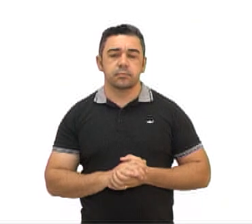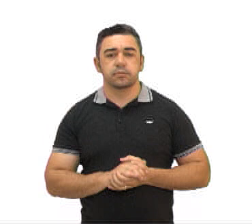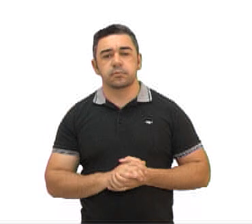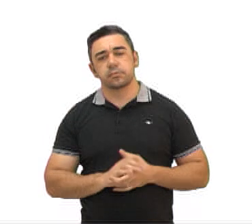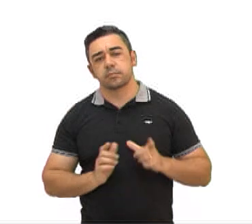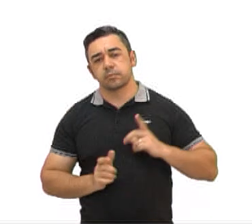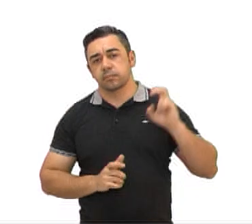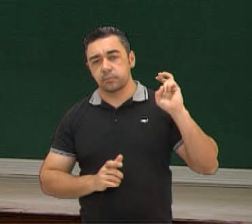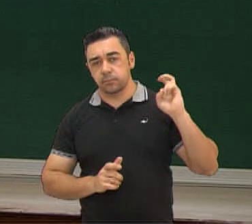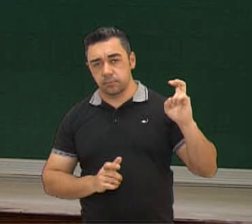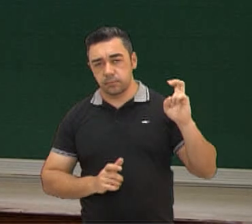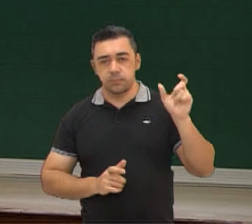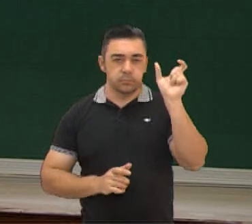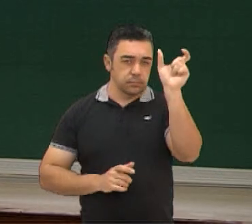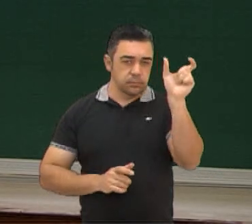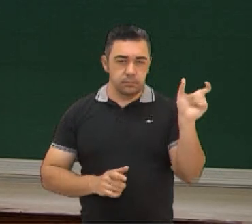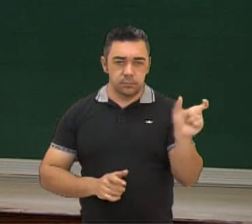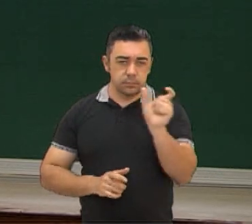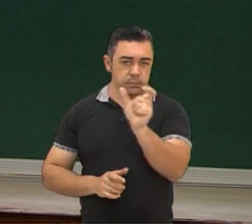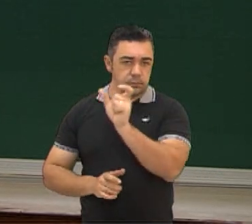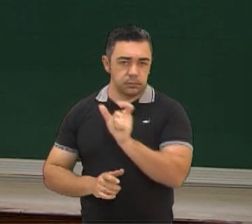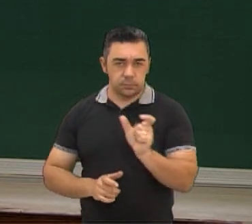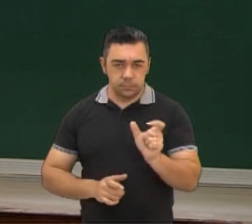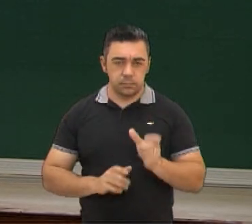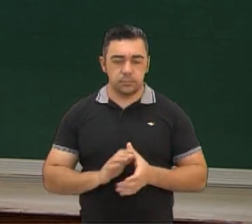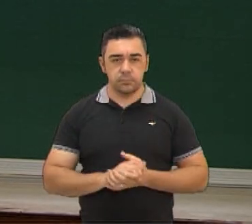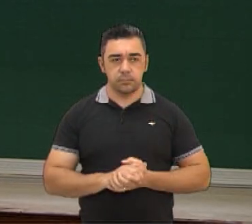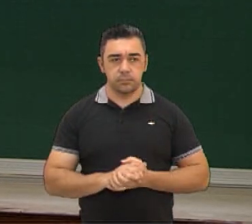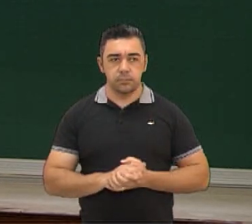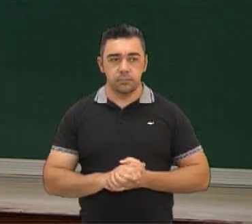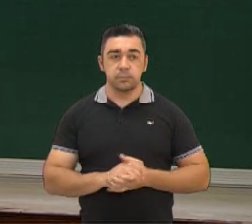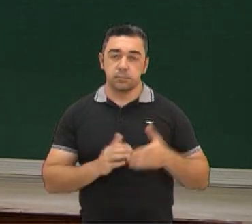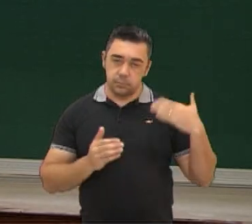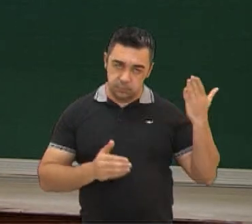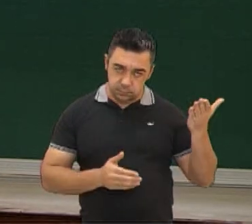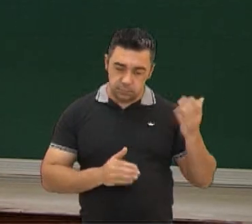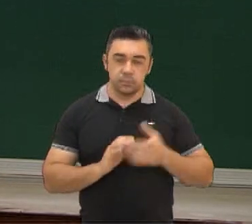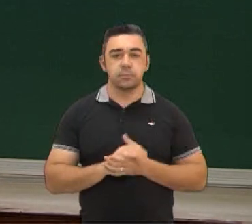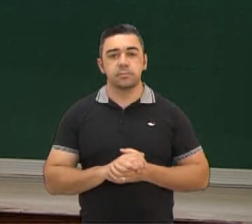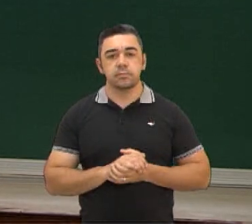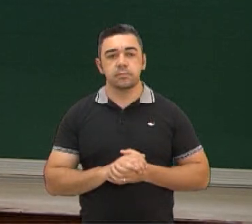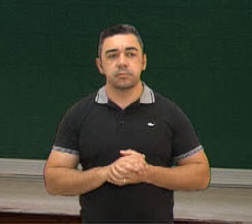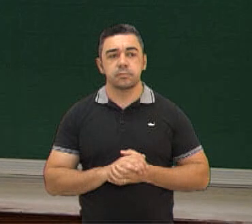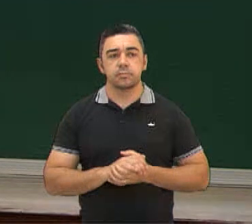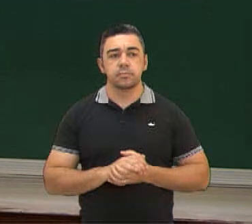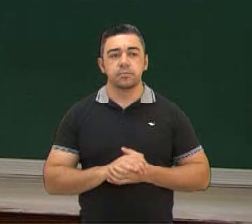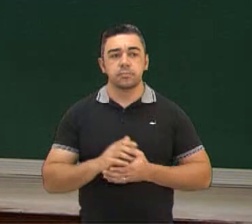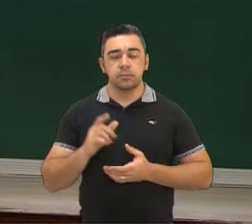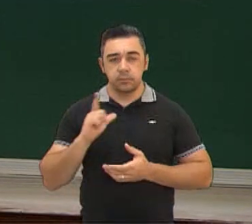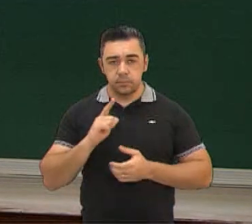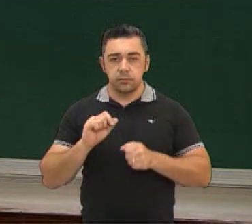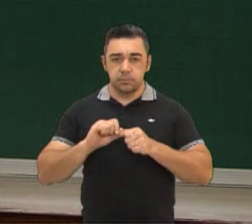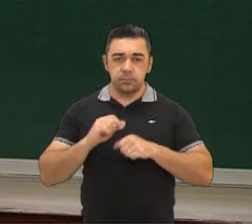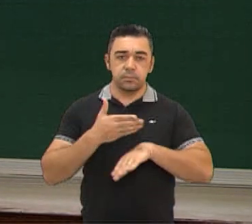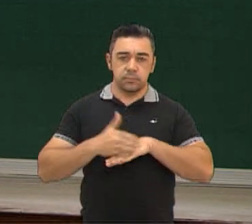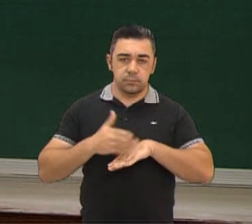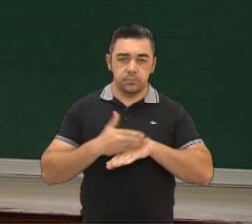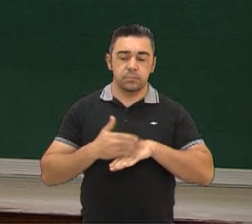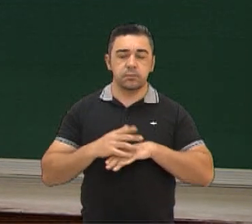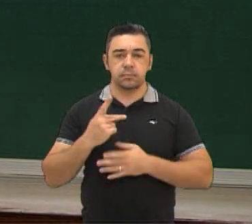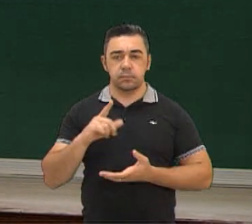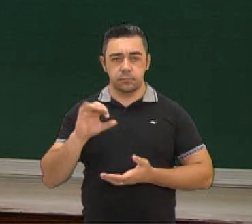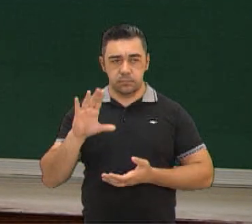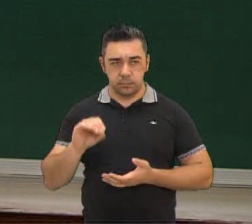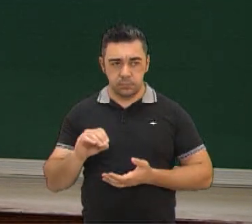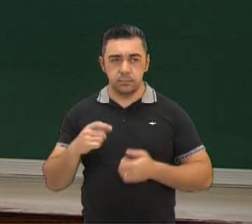4, 5 espaços para vocês completarem. Então, A, você vai completar. Para a prática do polo aquático,